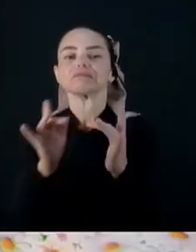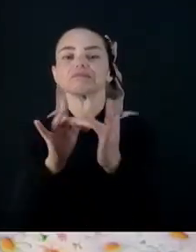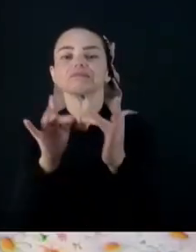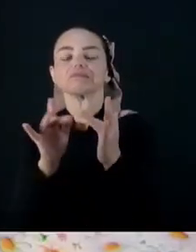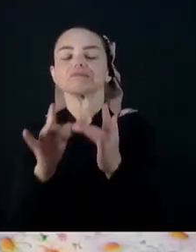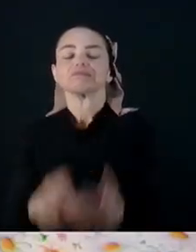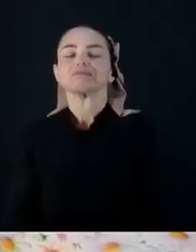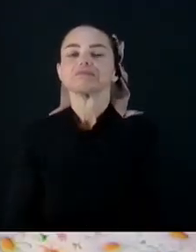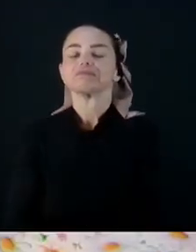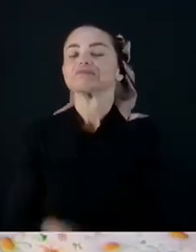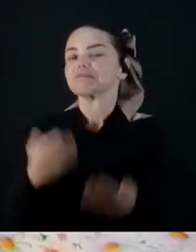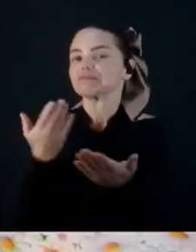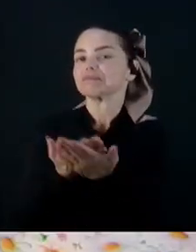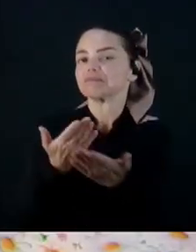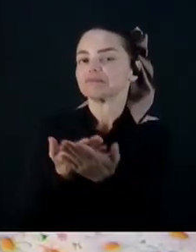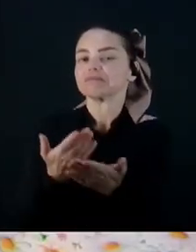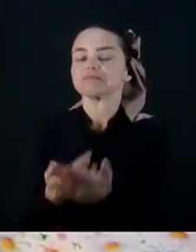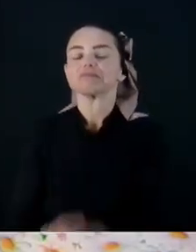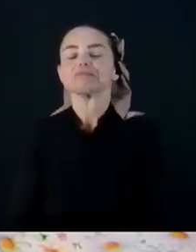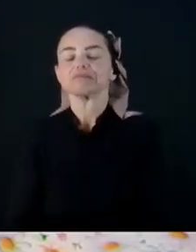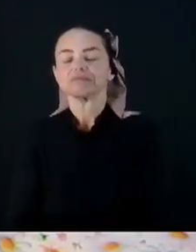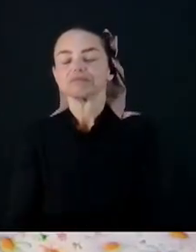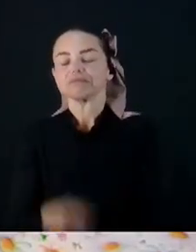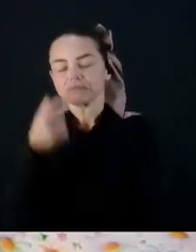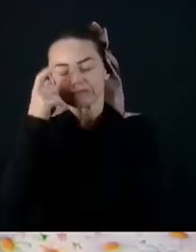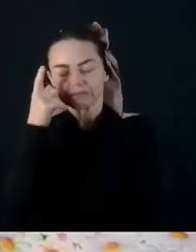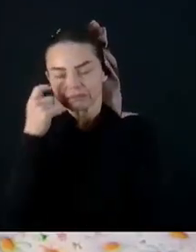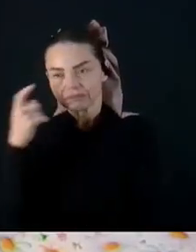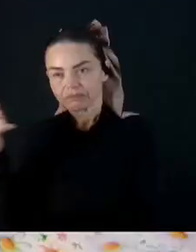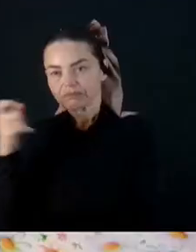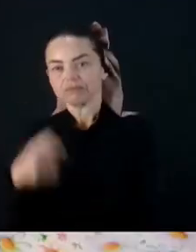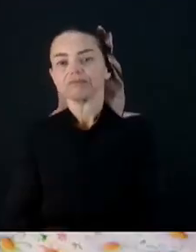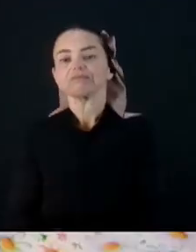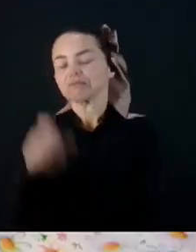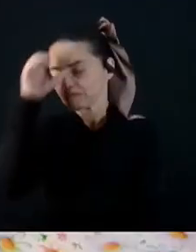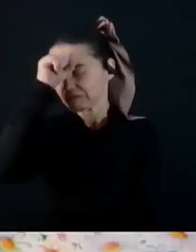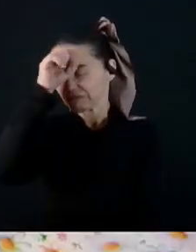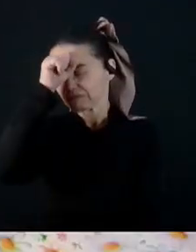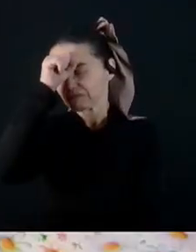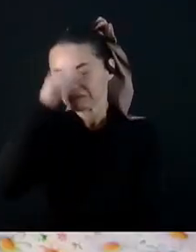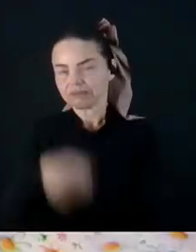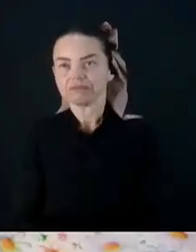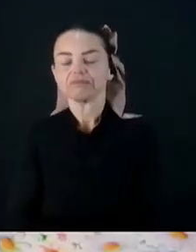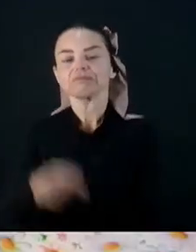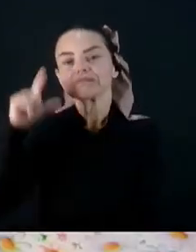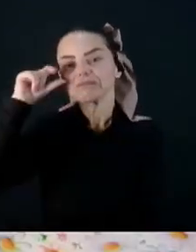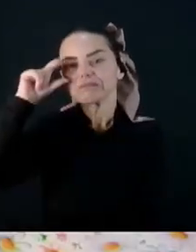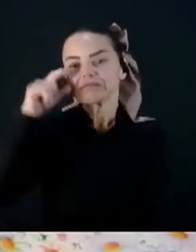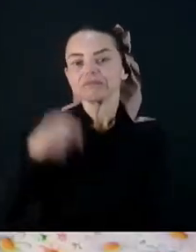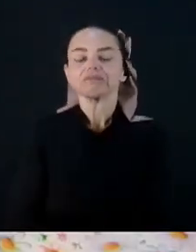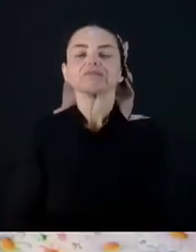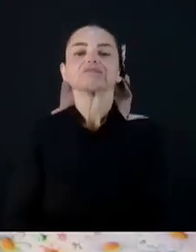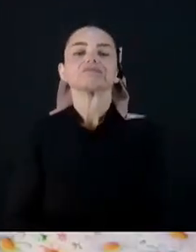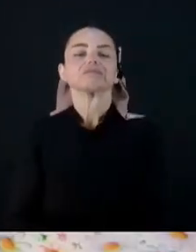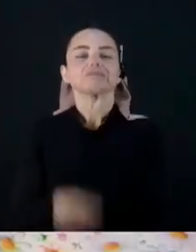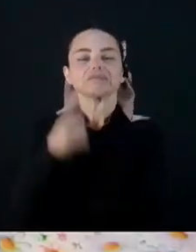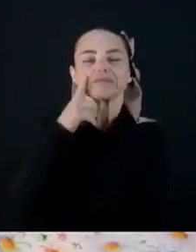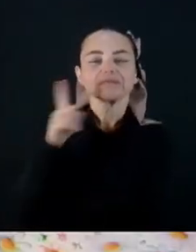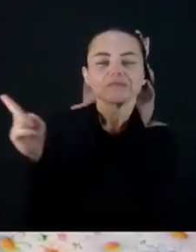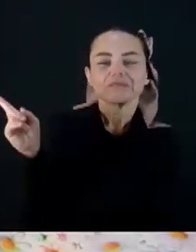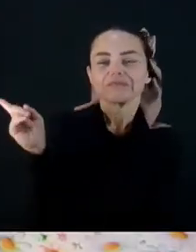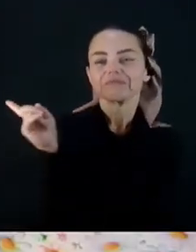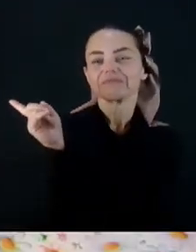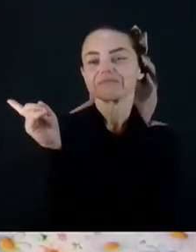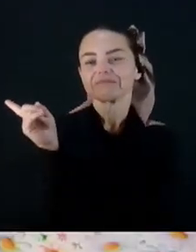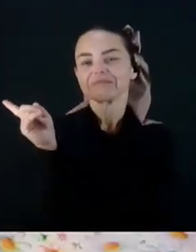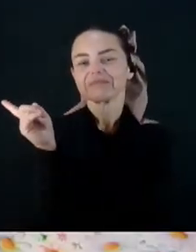aula também, pra quem sabe que tem interesse pra aprender com você um pouco mais? O meu Instagram é o Márcia Cunha Costura